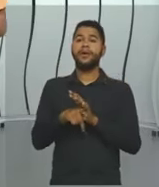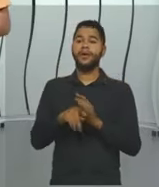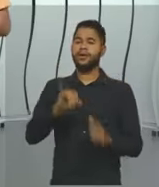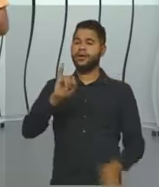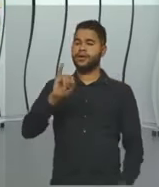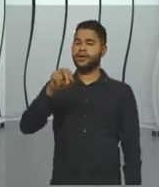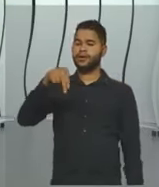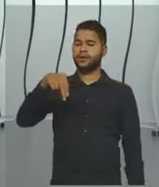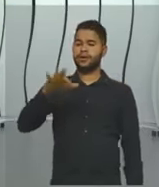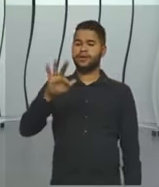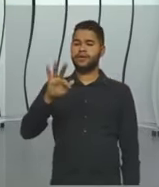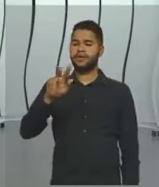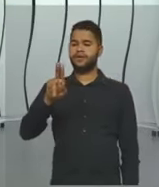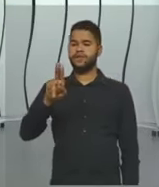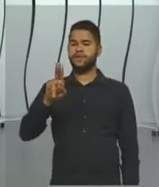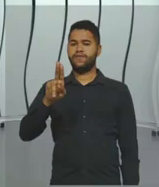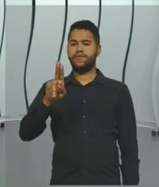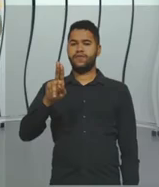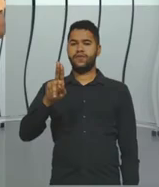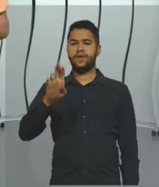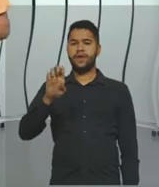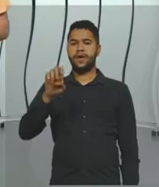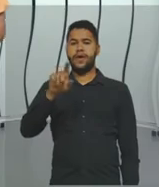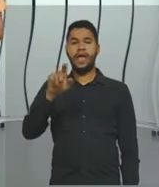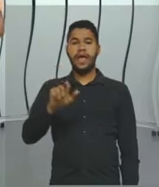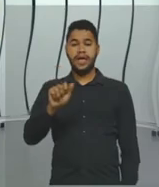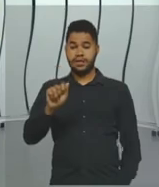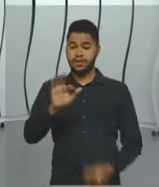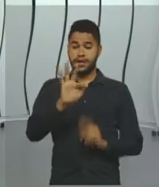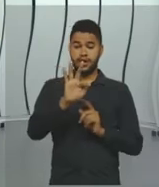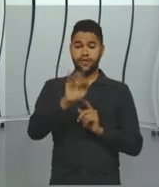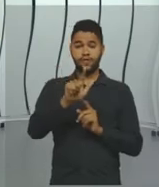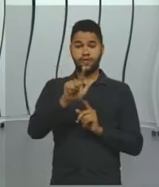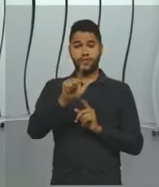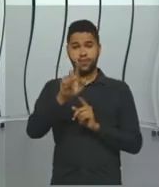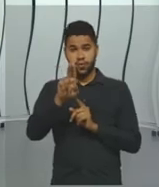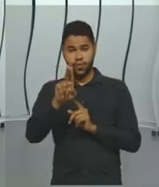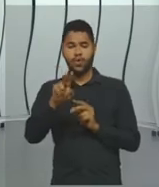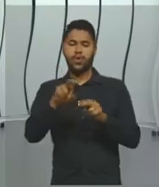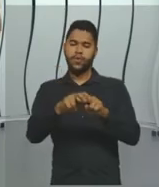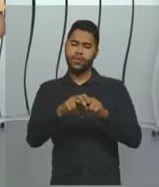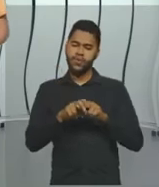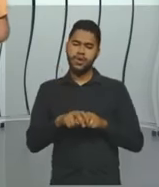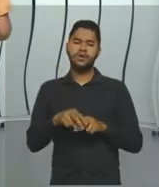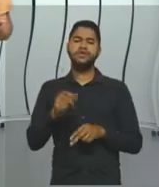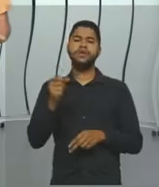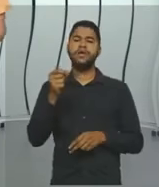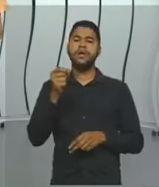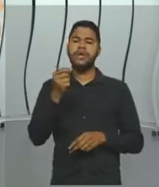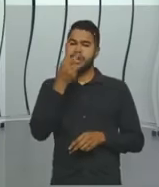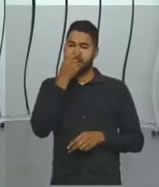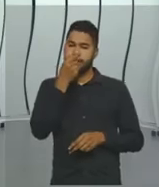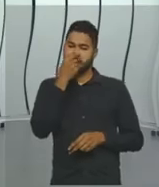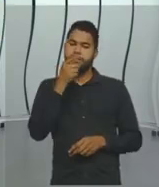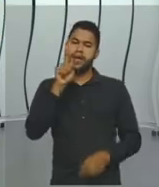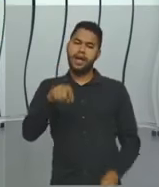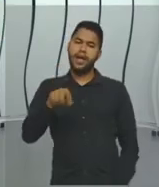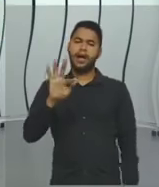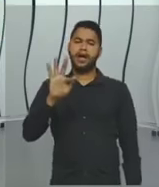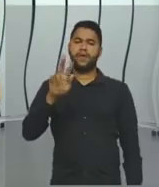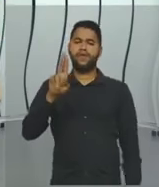influenza. Então, influenza, a gente pegou o flu dessa palavrinha e por isso que em inglês gripe se diz flu,